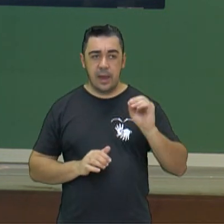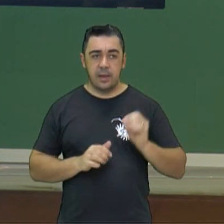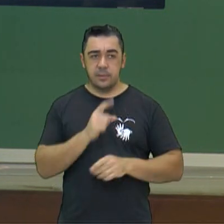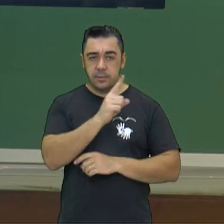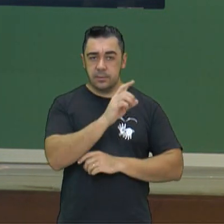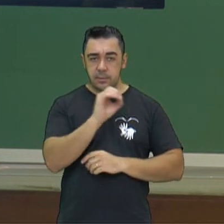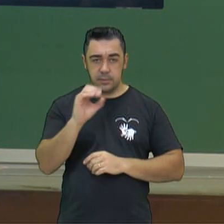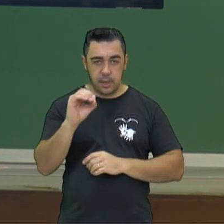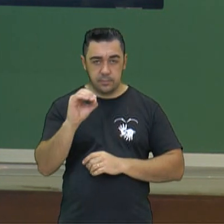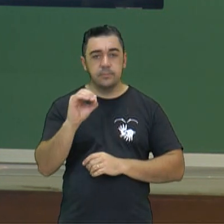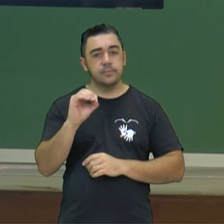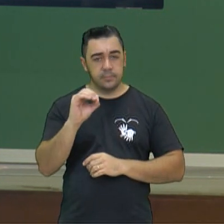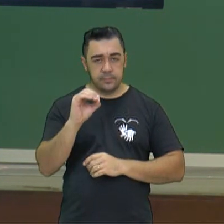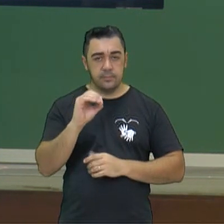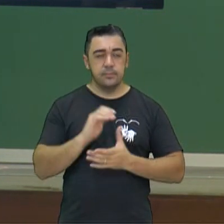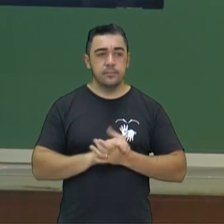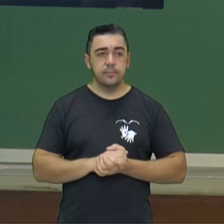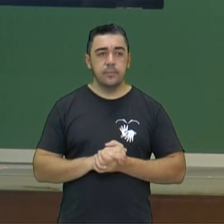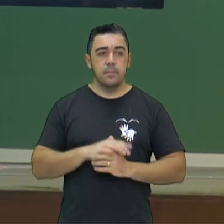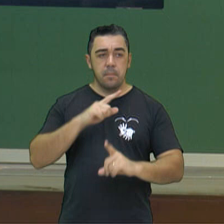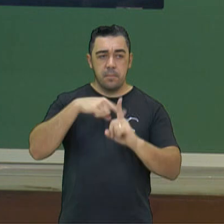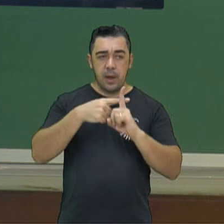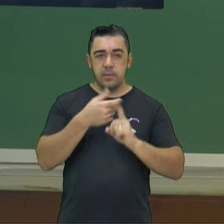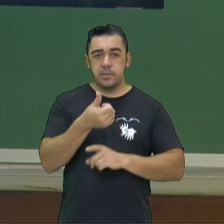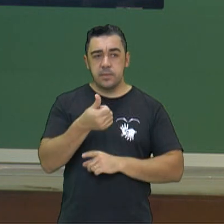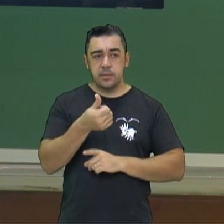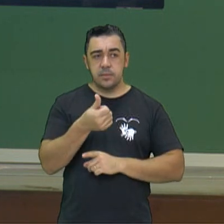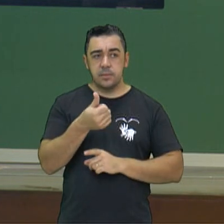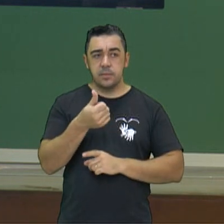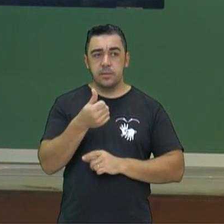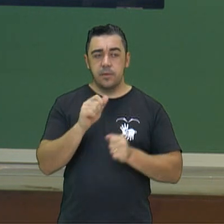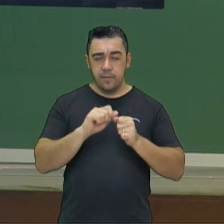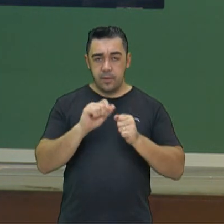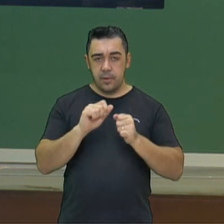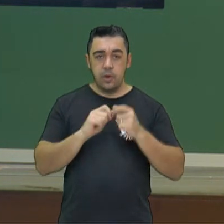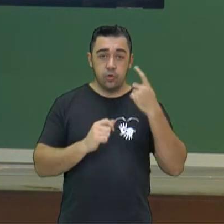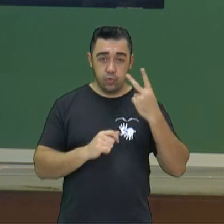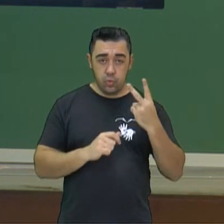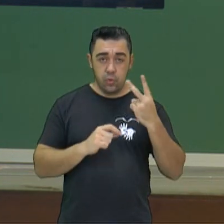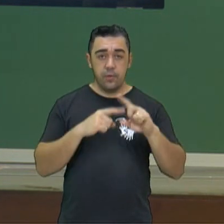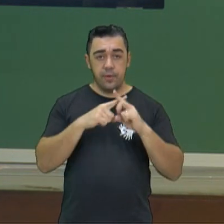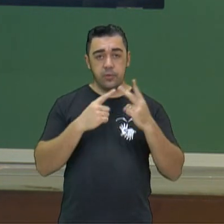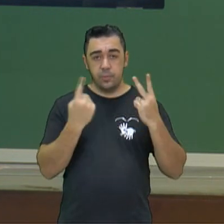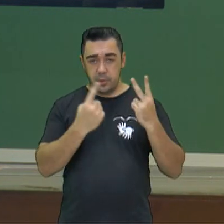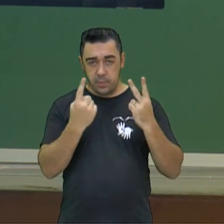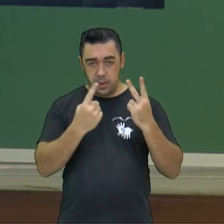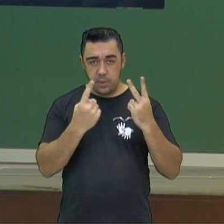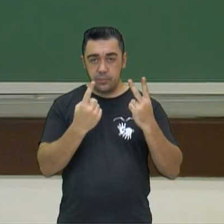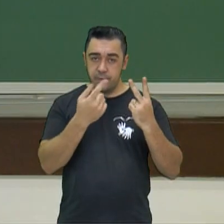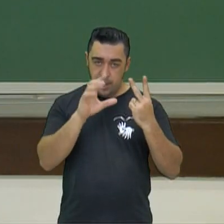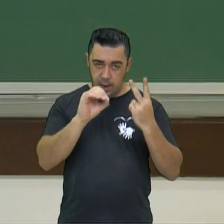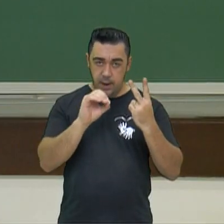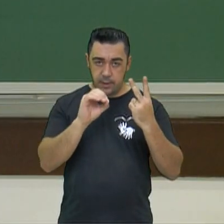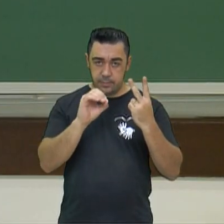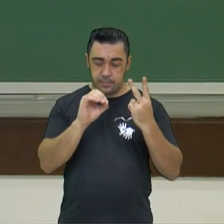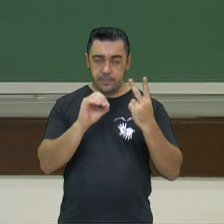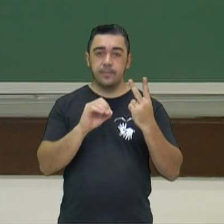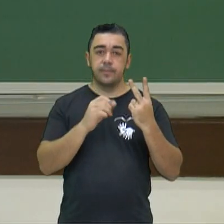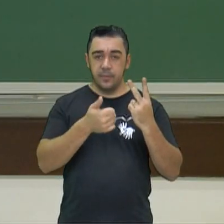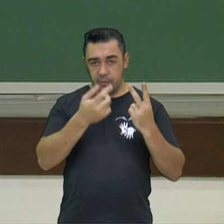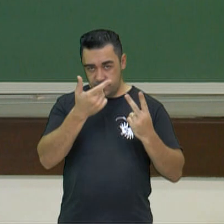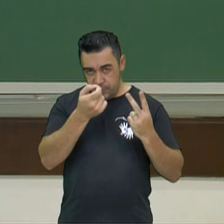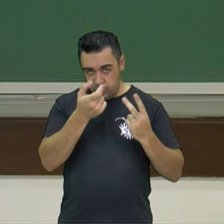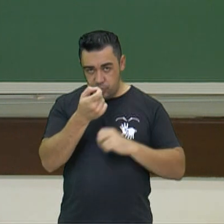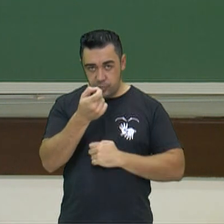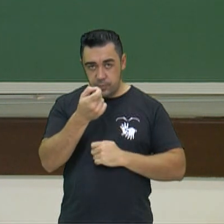termo, 10 ao quadrado, 100, mais, estou somando, duas vezes o primeiro pelo segundo, 2 vezes